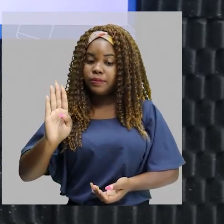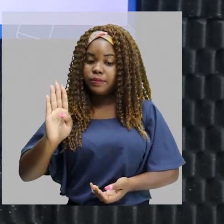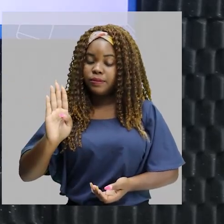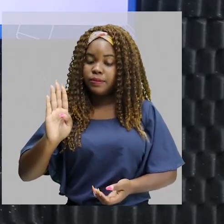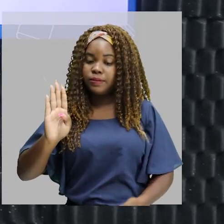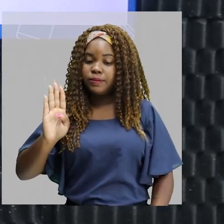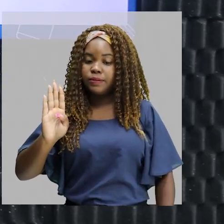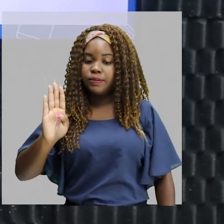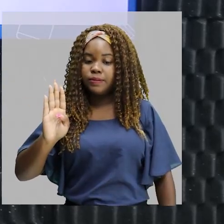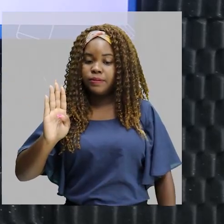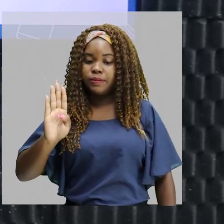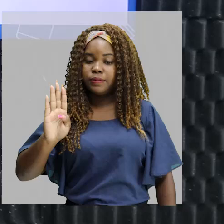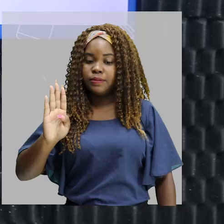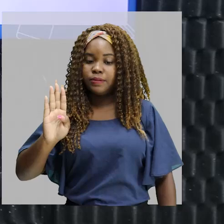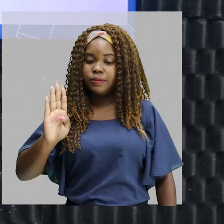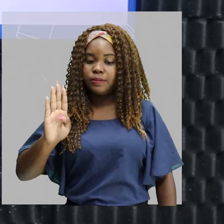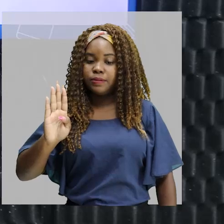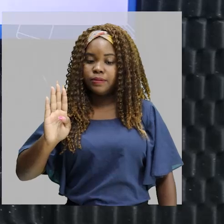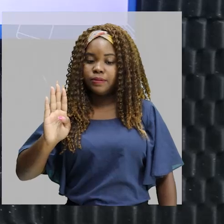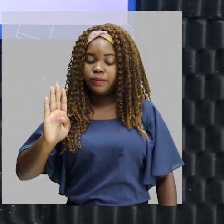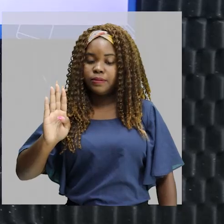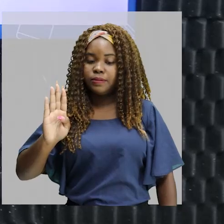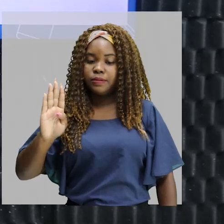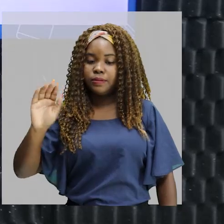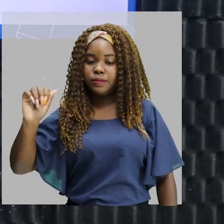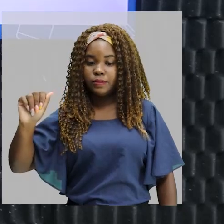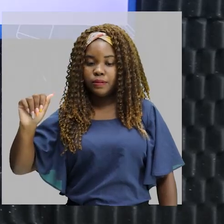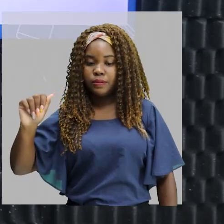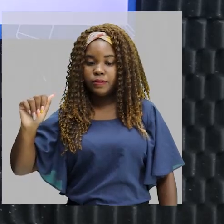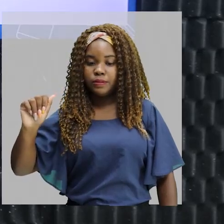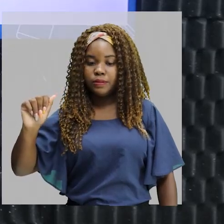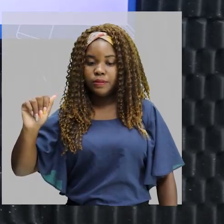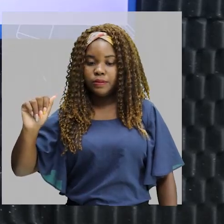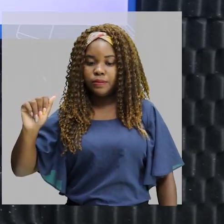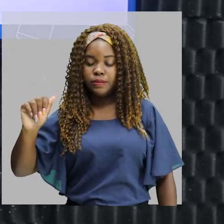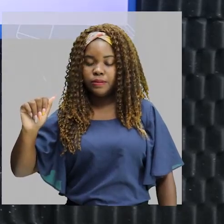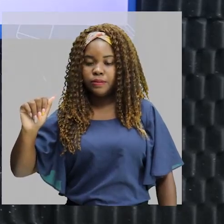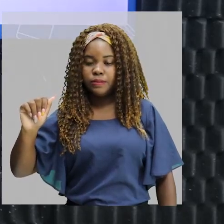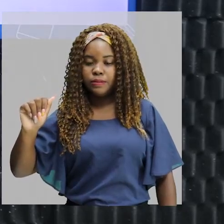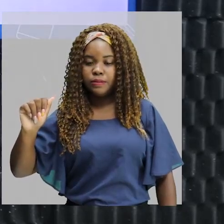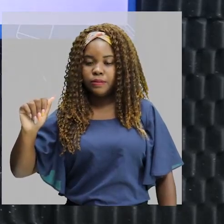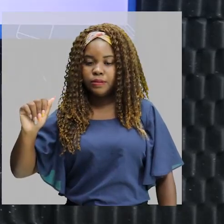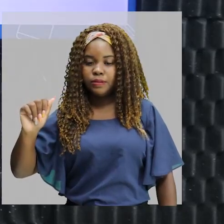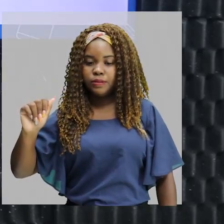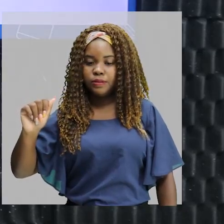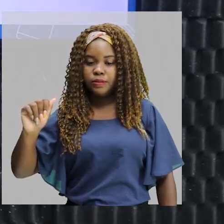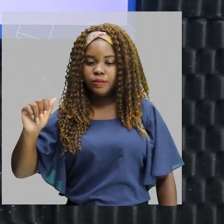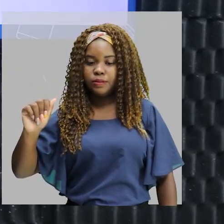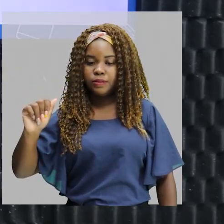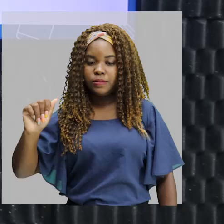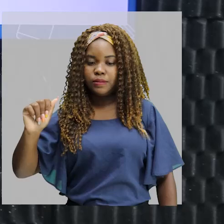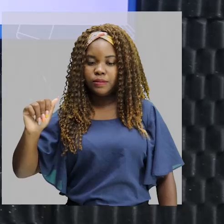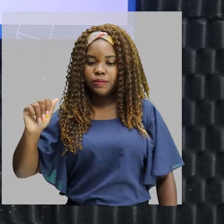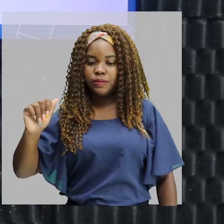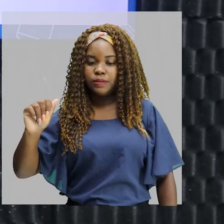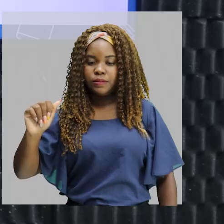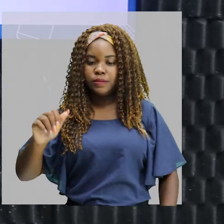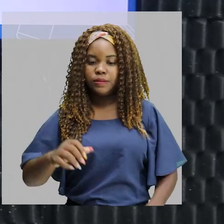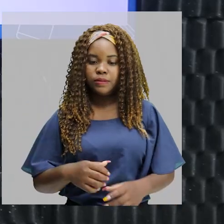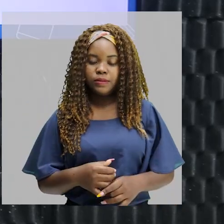ahora no hay ningún. Si quiere, espere hasta que llegue alguno